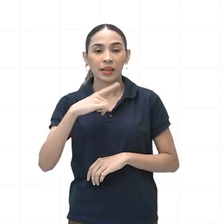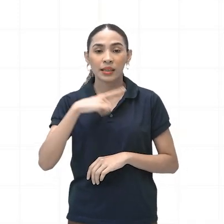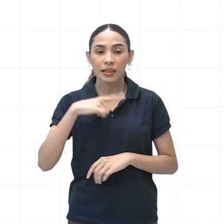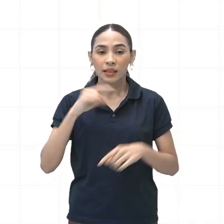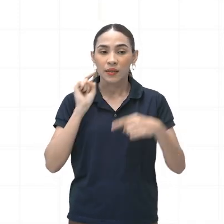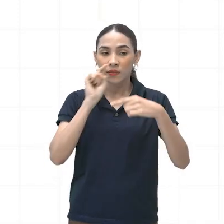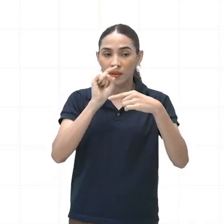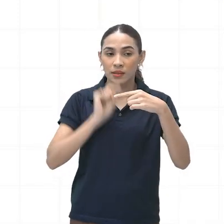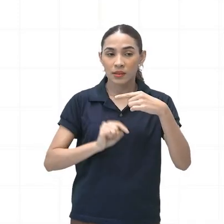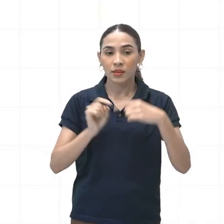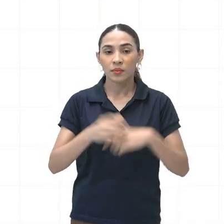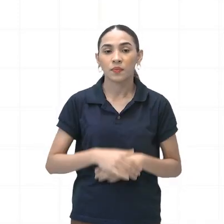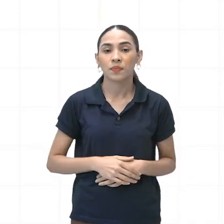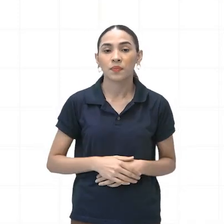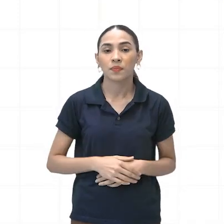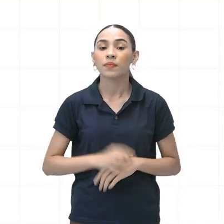frações,